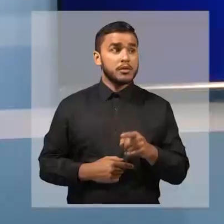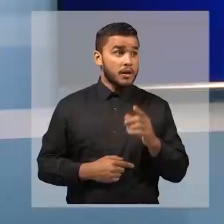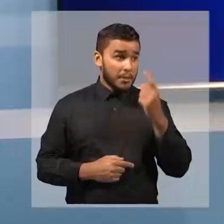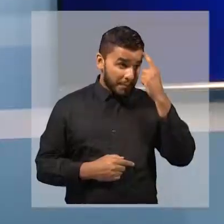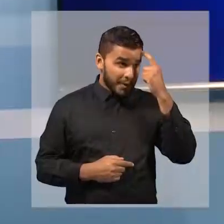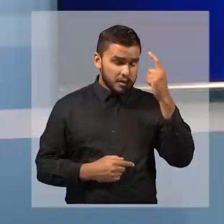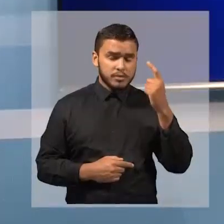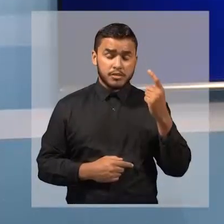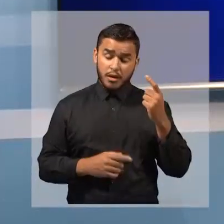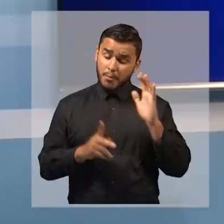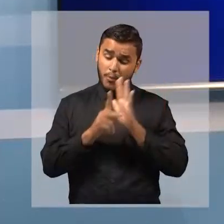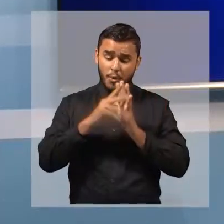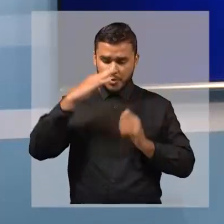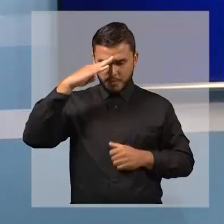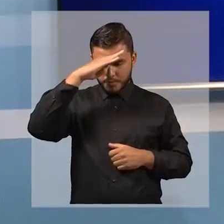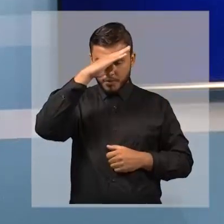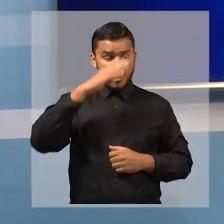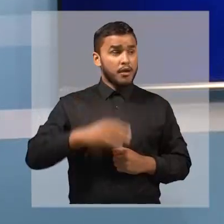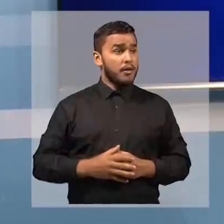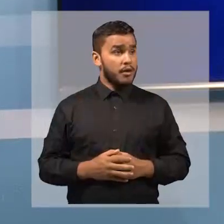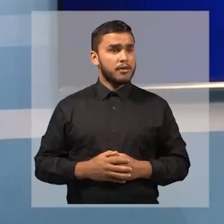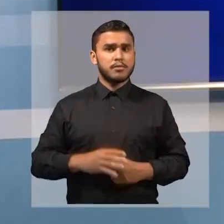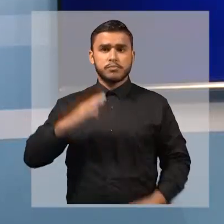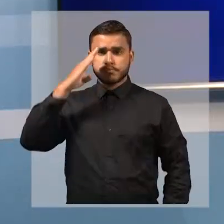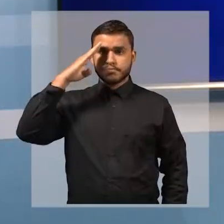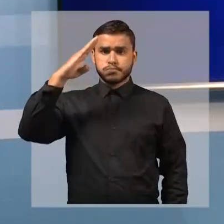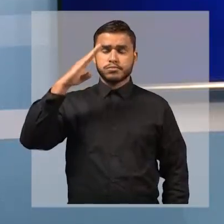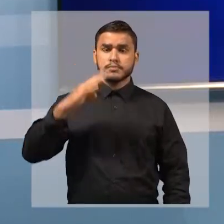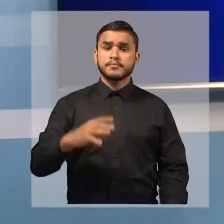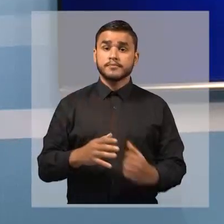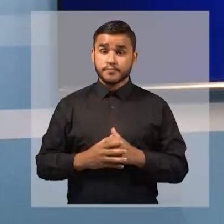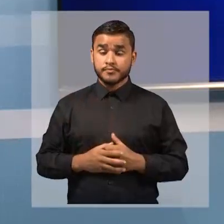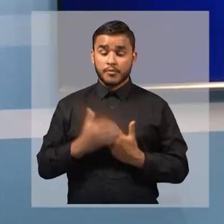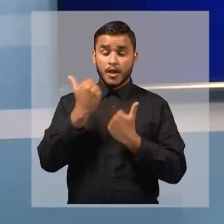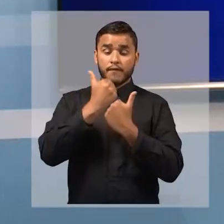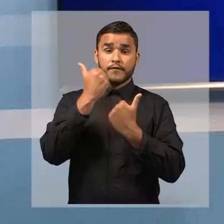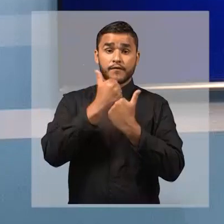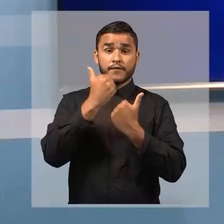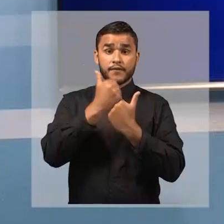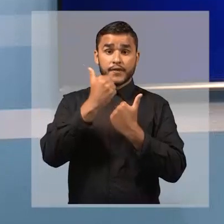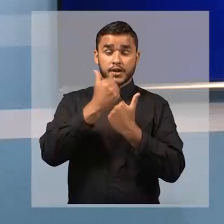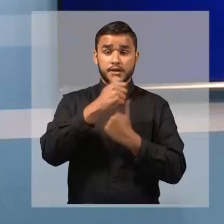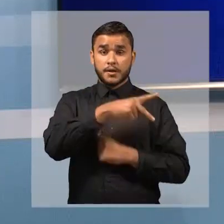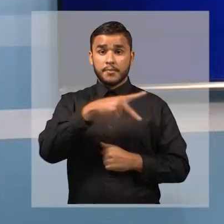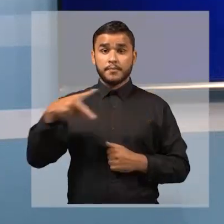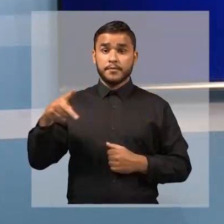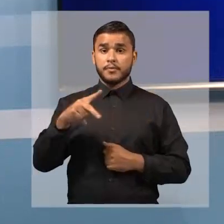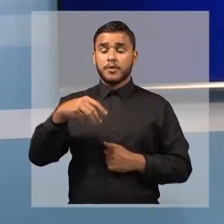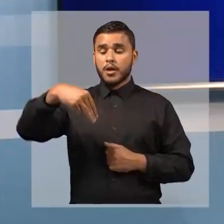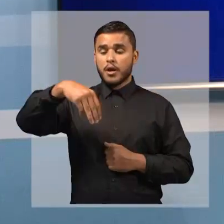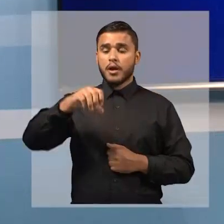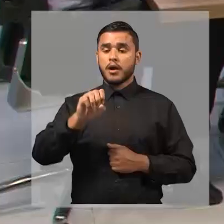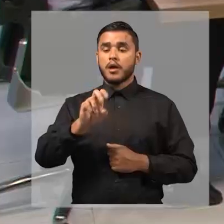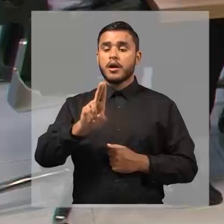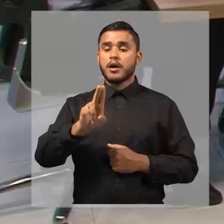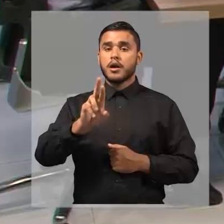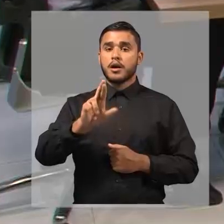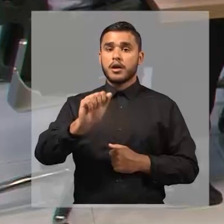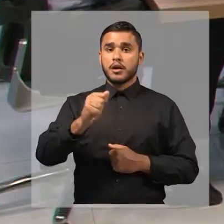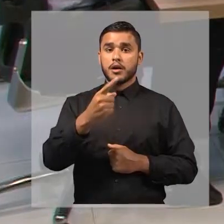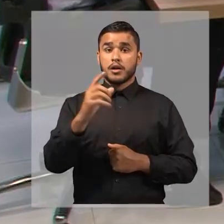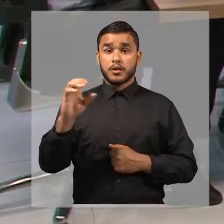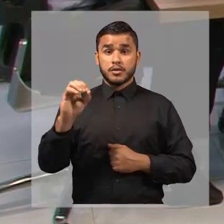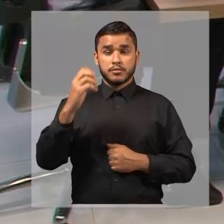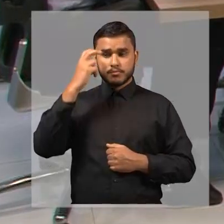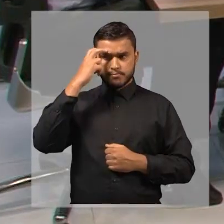nessa escola. Ele é formatado para isso. Que o superior dele, vice-presidente, está dialogando com uma beleza. Pois é, porque